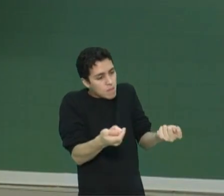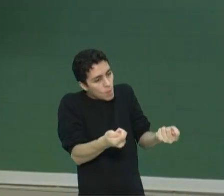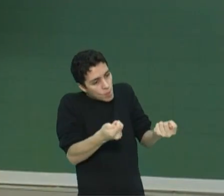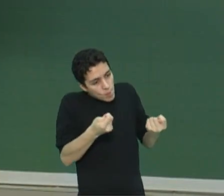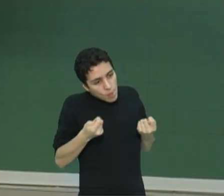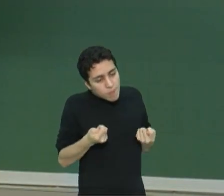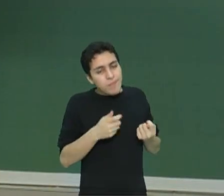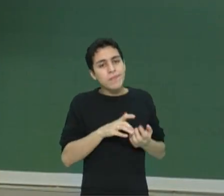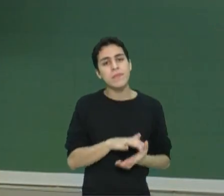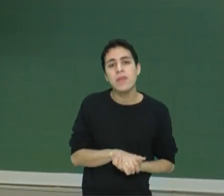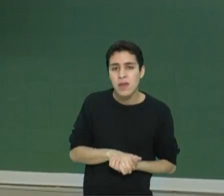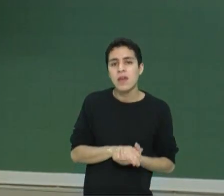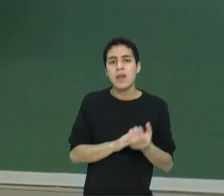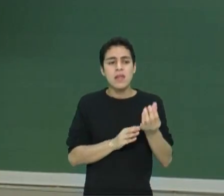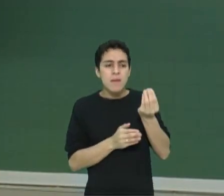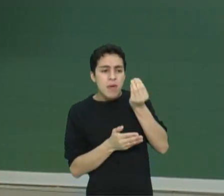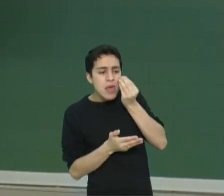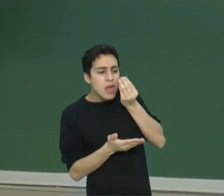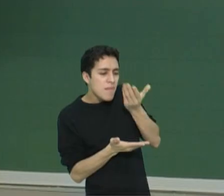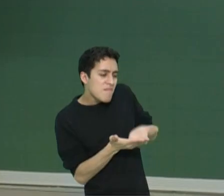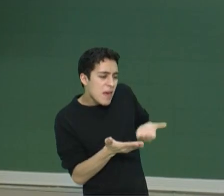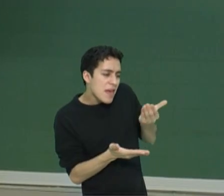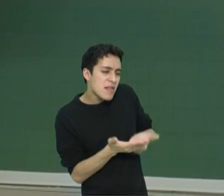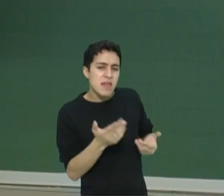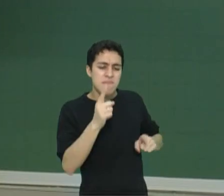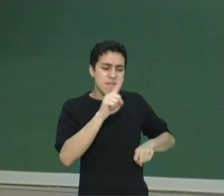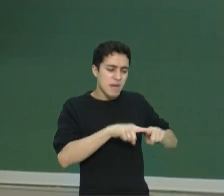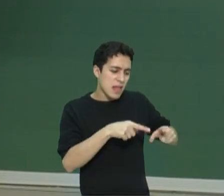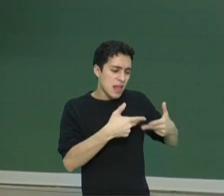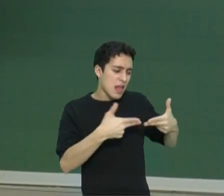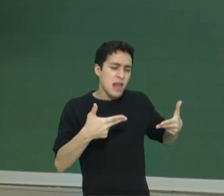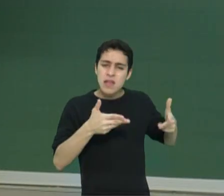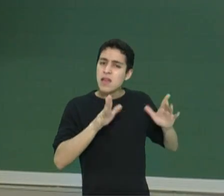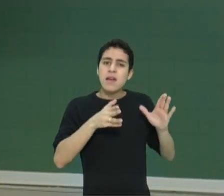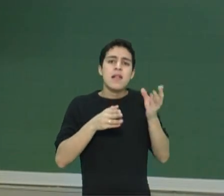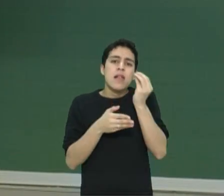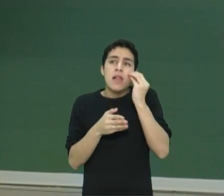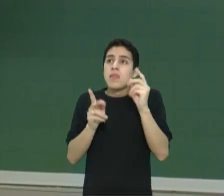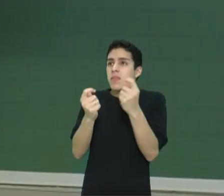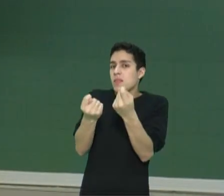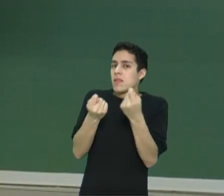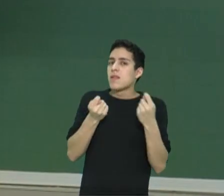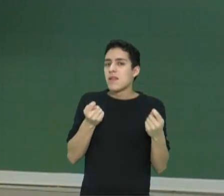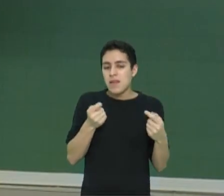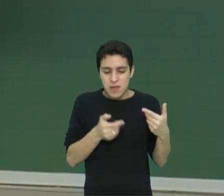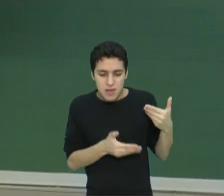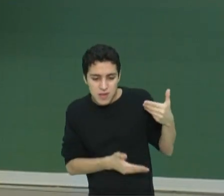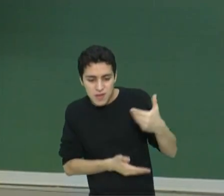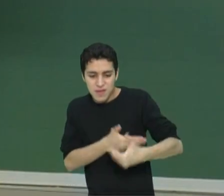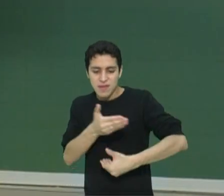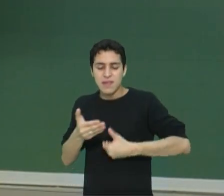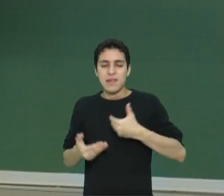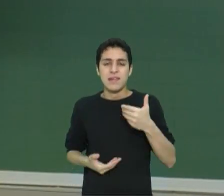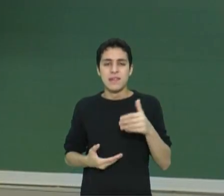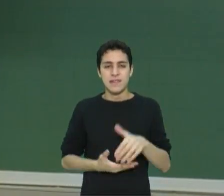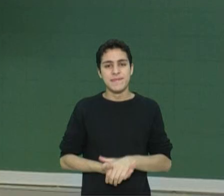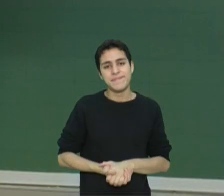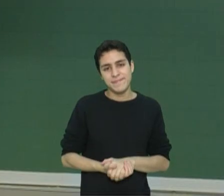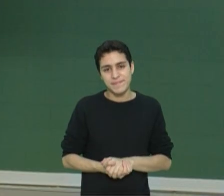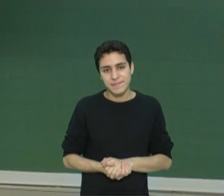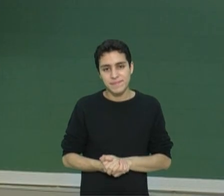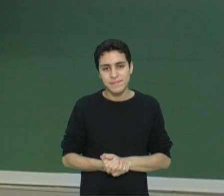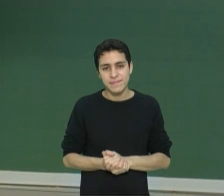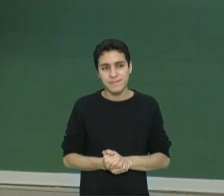produtivas e o desperdício da matéria-prima coisa que são desperdiçadas no meio dessa cadeia produtiva